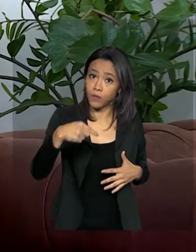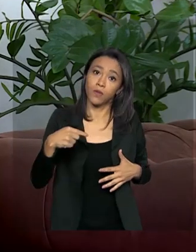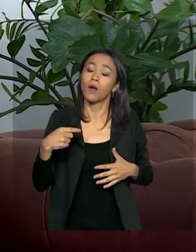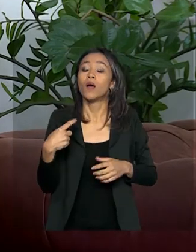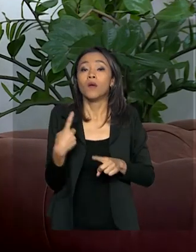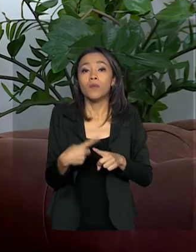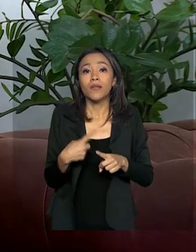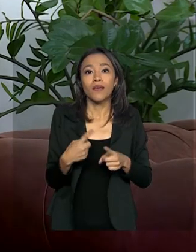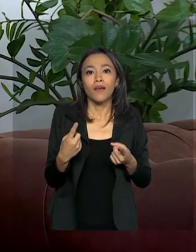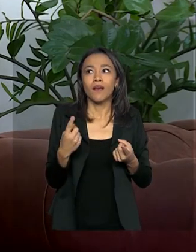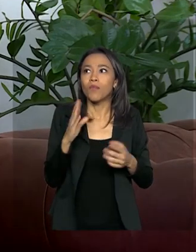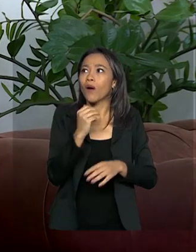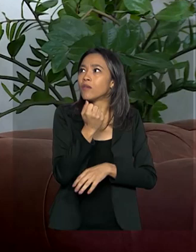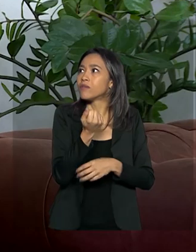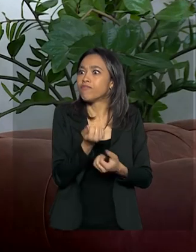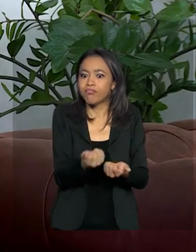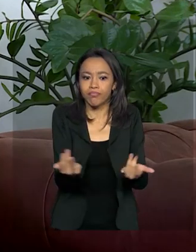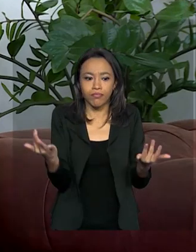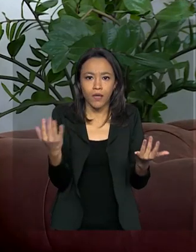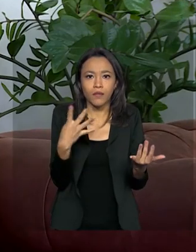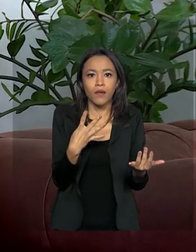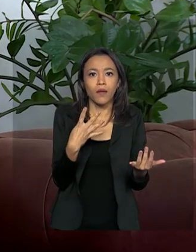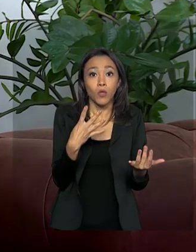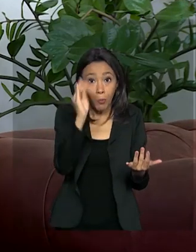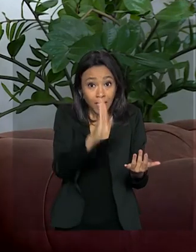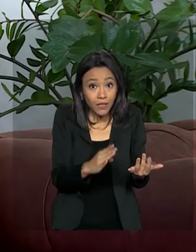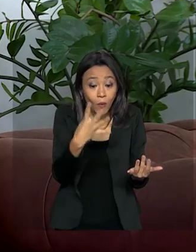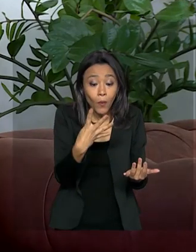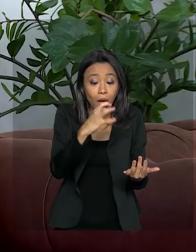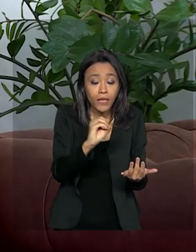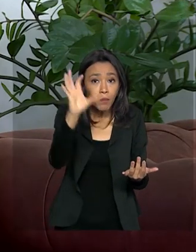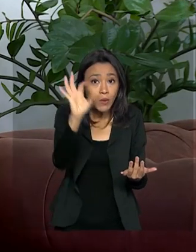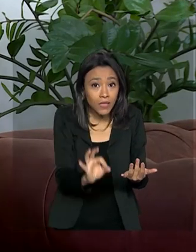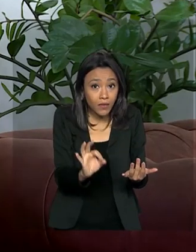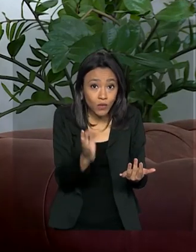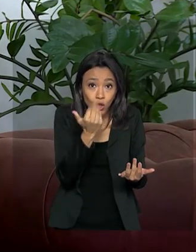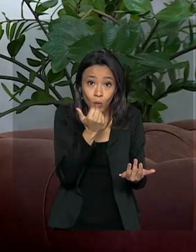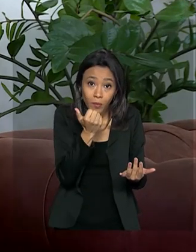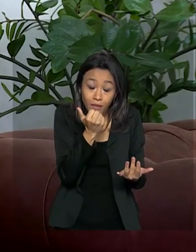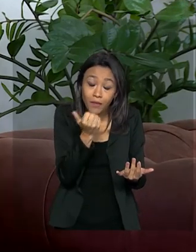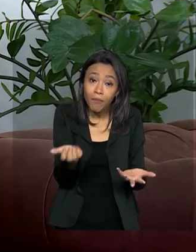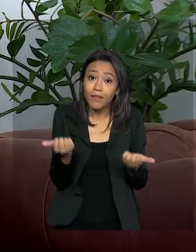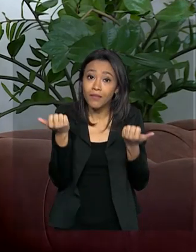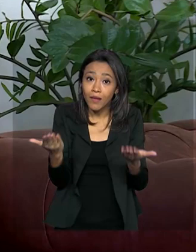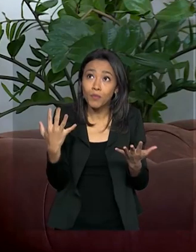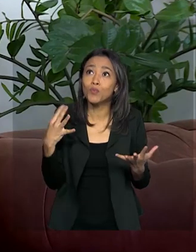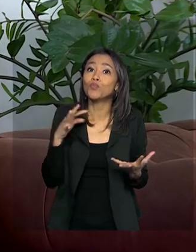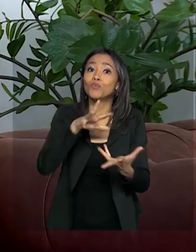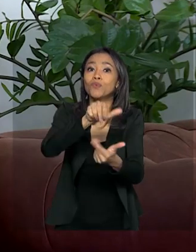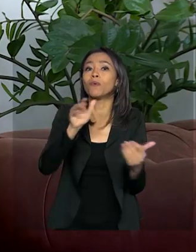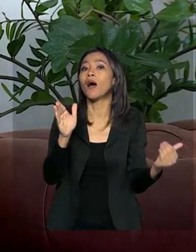pela pela fao o brasil tem que produzir 40 porcento mais dos alimentos produzidos hoje para alimentar o mundo